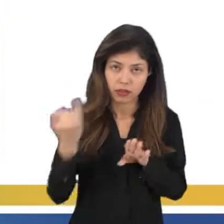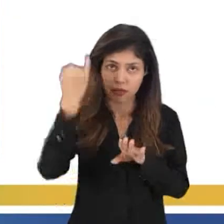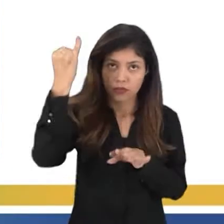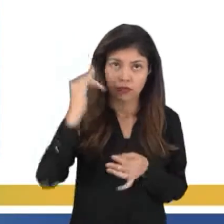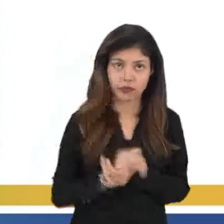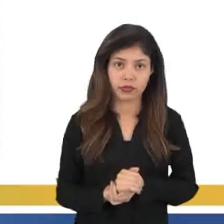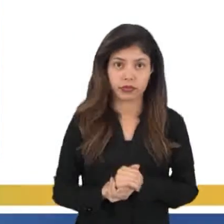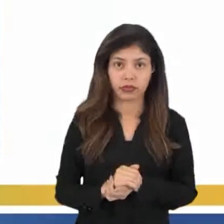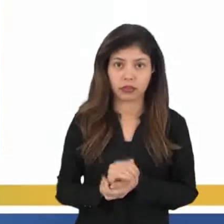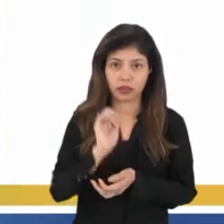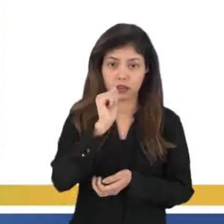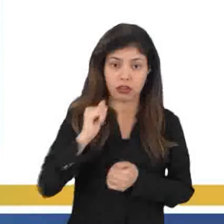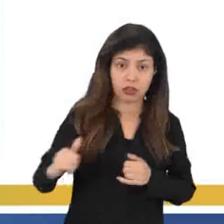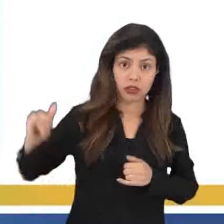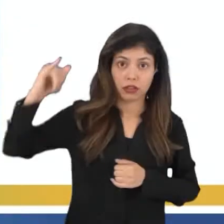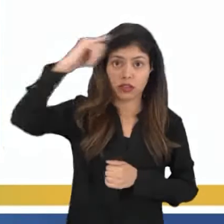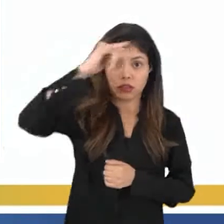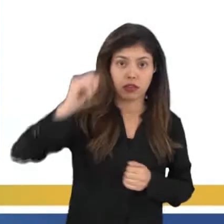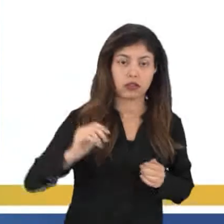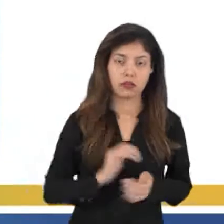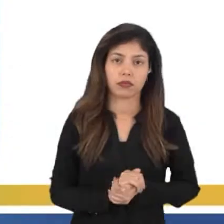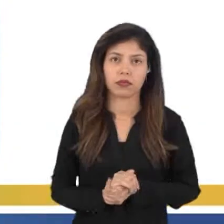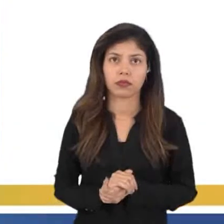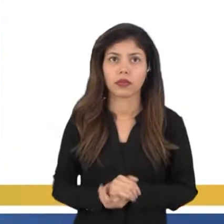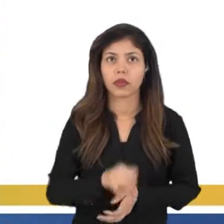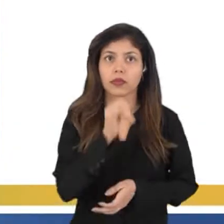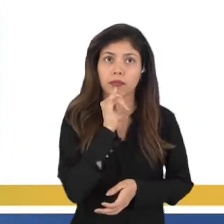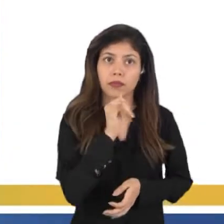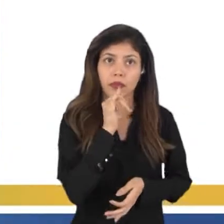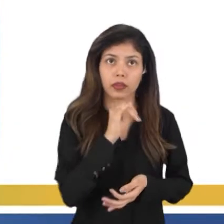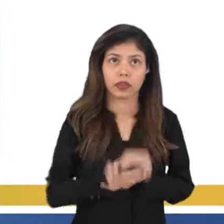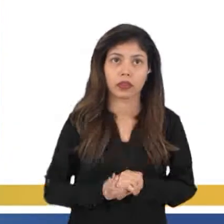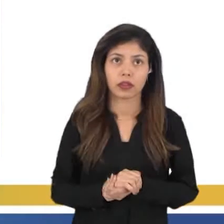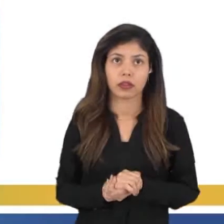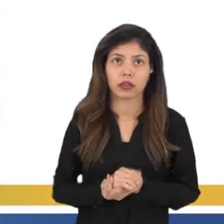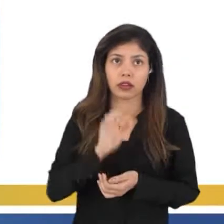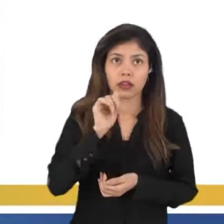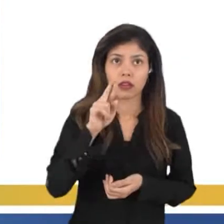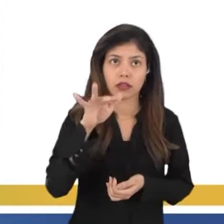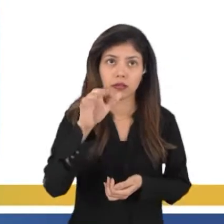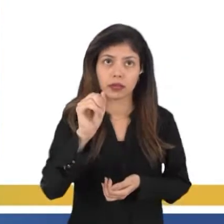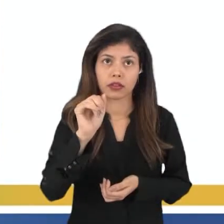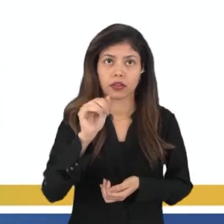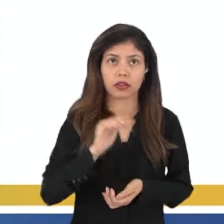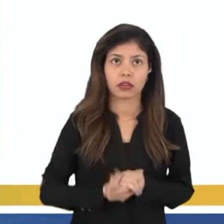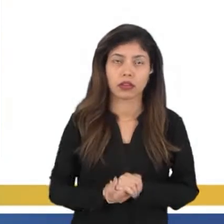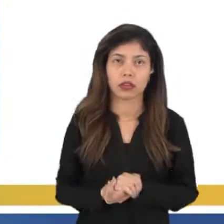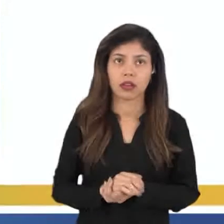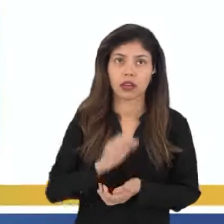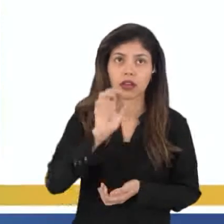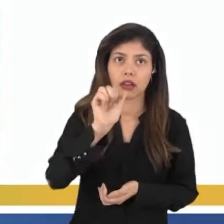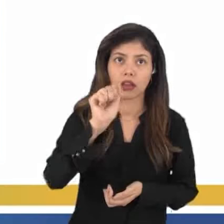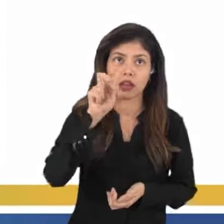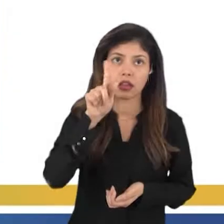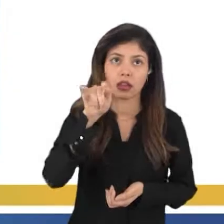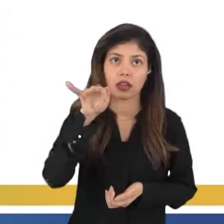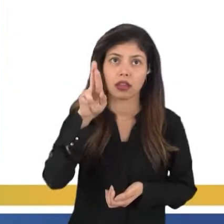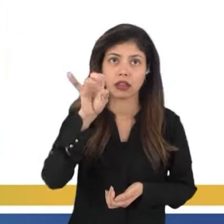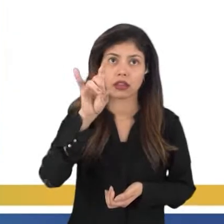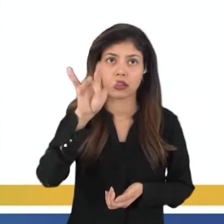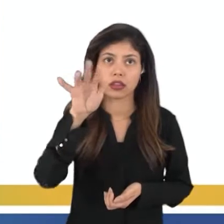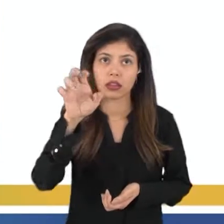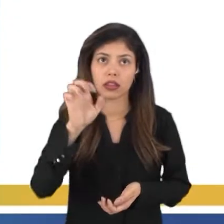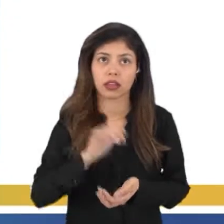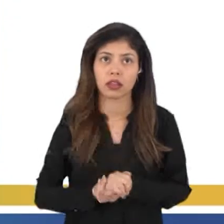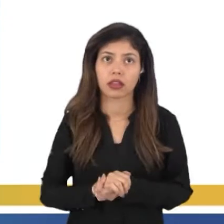principais aeroportos do Brasil. Temos aí o caso do Afonso Pena, em São José dos Pinhais, temos o Aguiar Salles